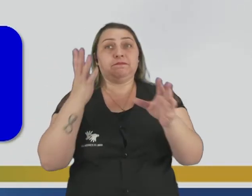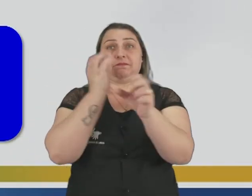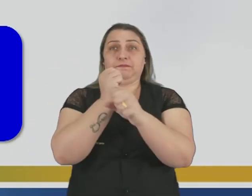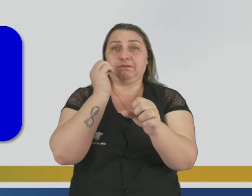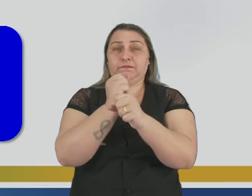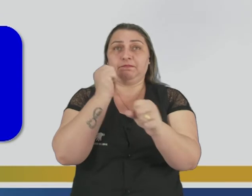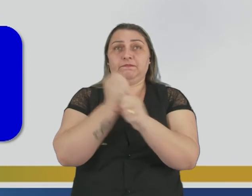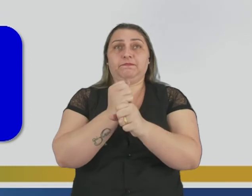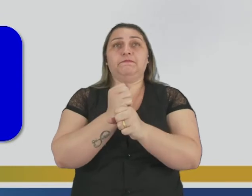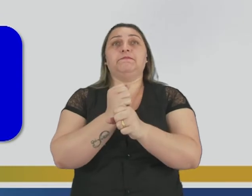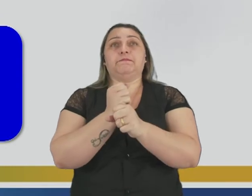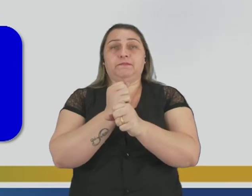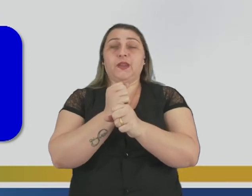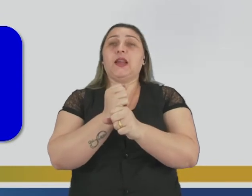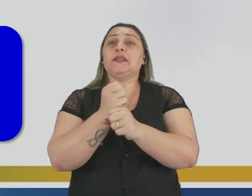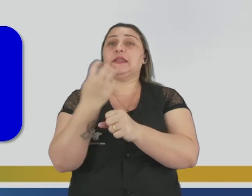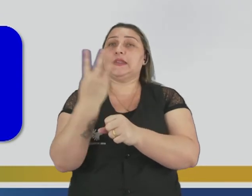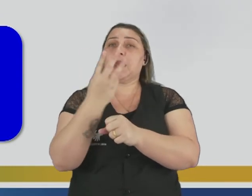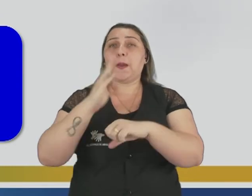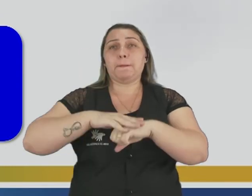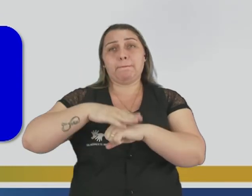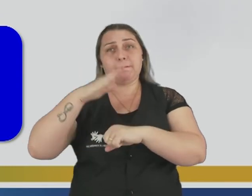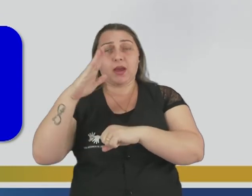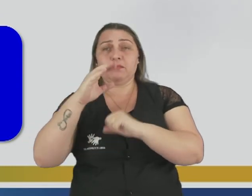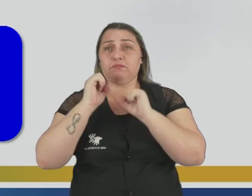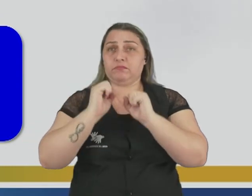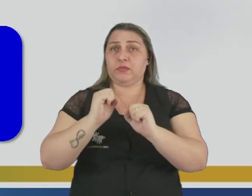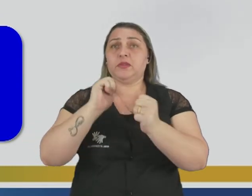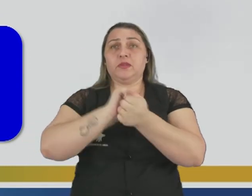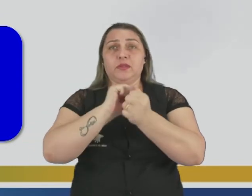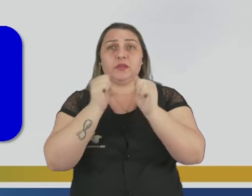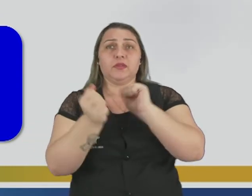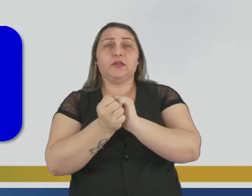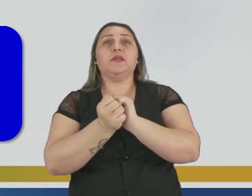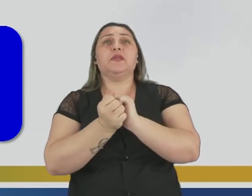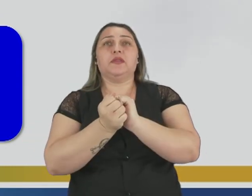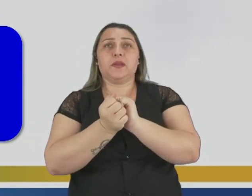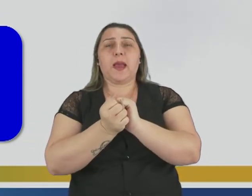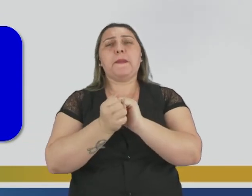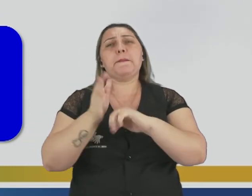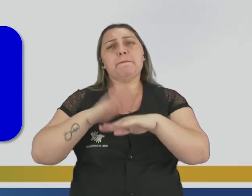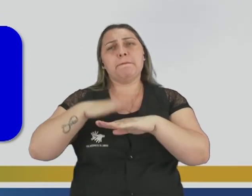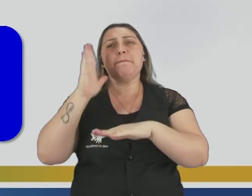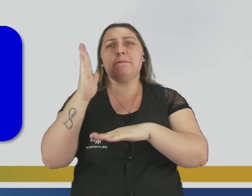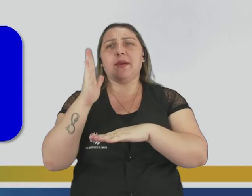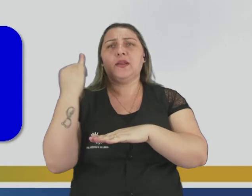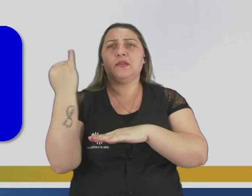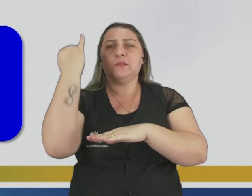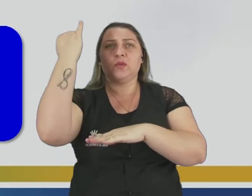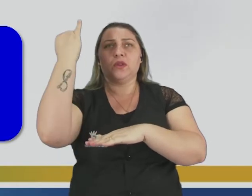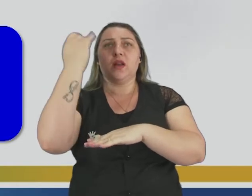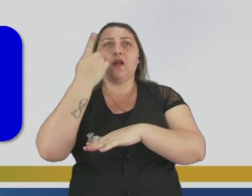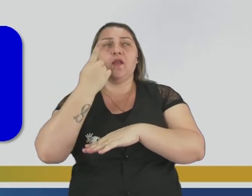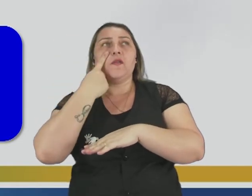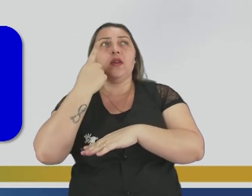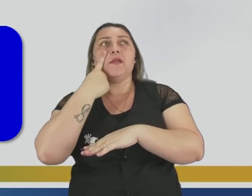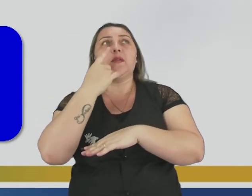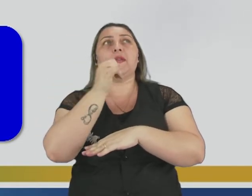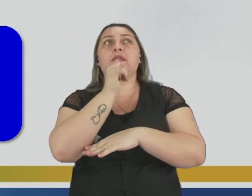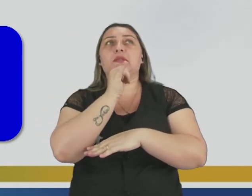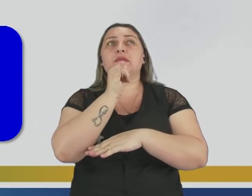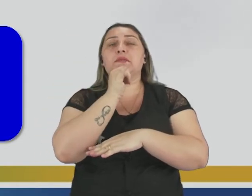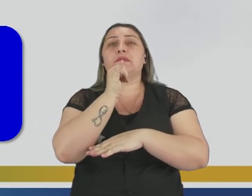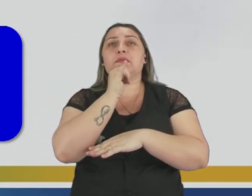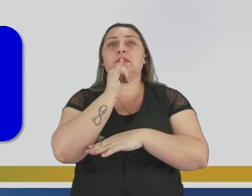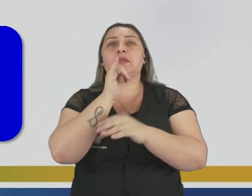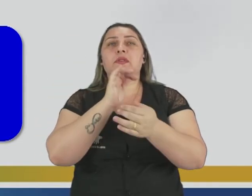de um produto de 3 ou mais fatores, podemos associar aqueles que forem mais convenientes. Observe o exemplo.